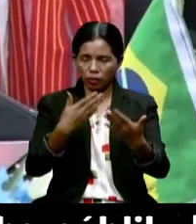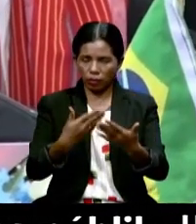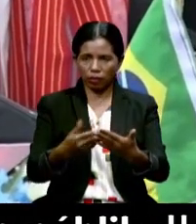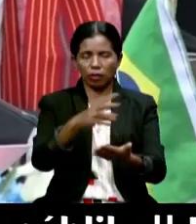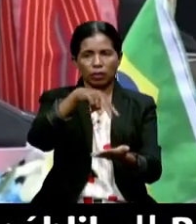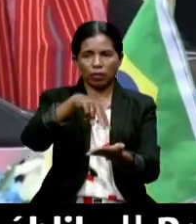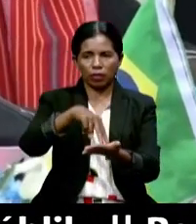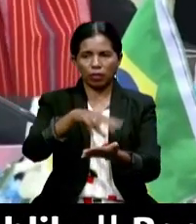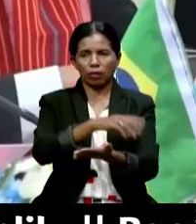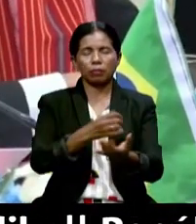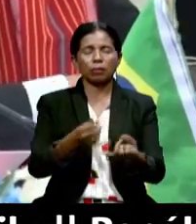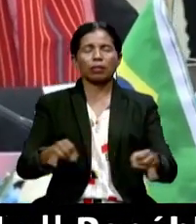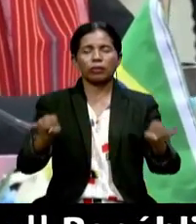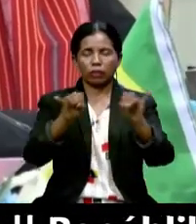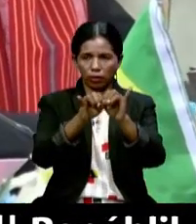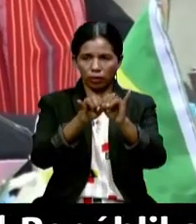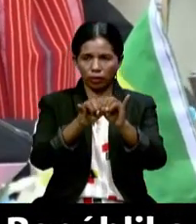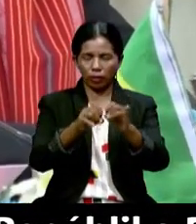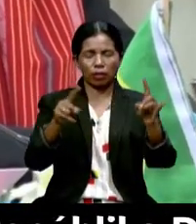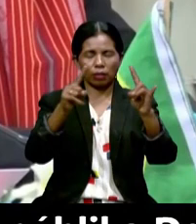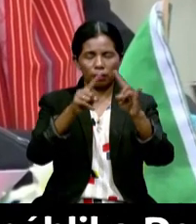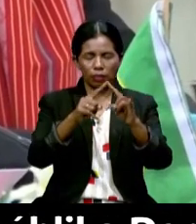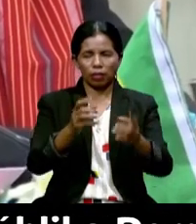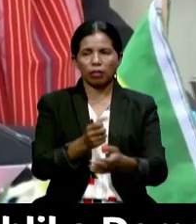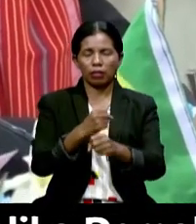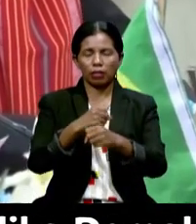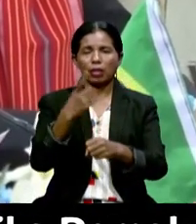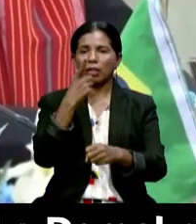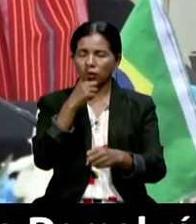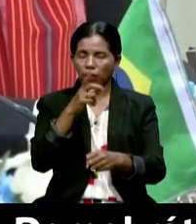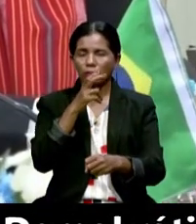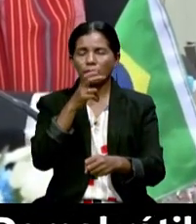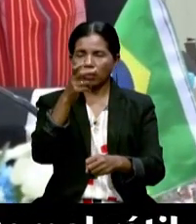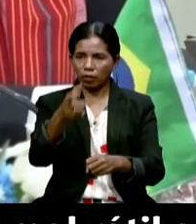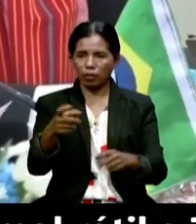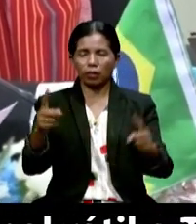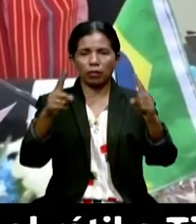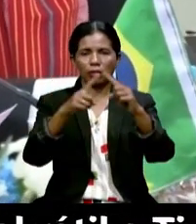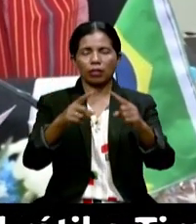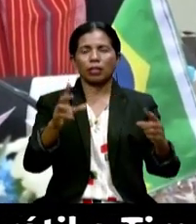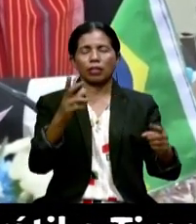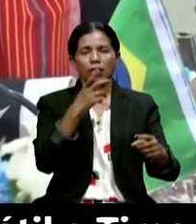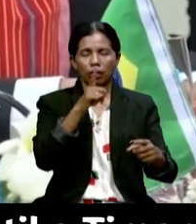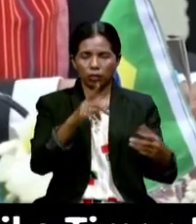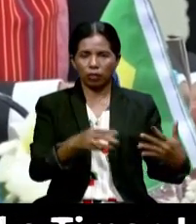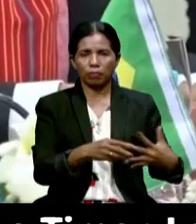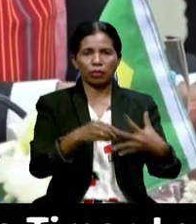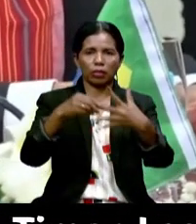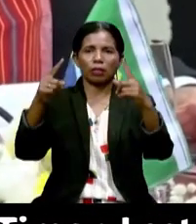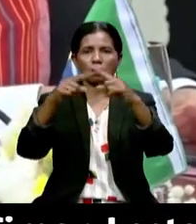fortalecimento das instituições e para a consolidação da língua portuguesa como uma das línguas oficiais do jovem